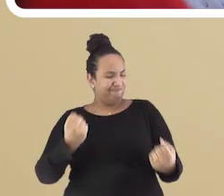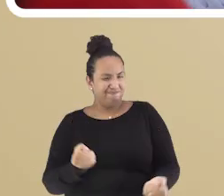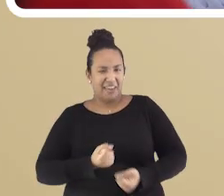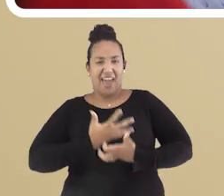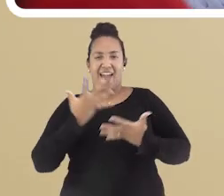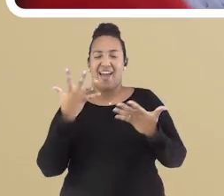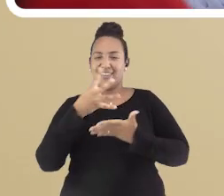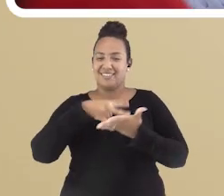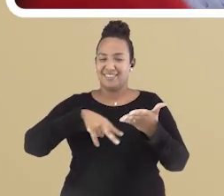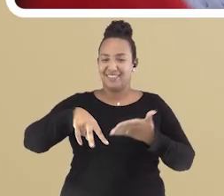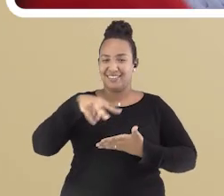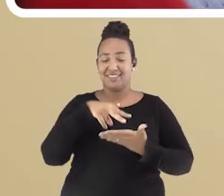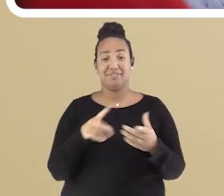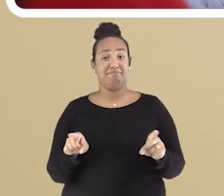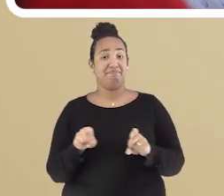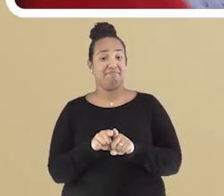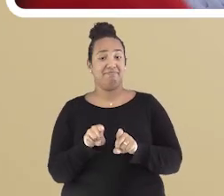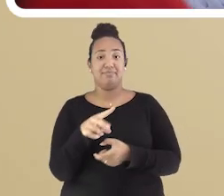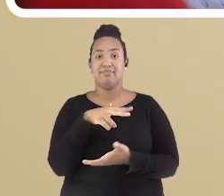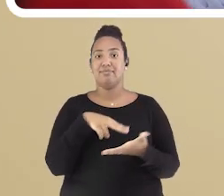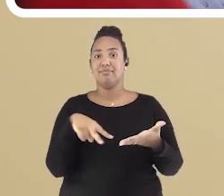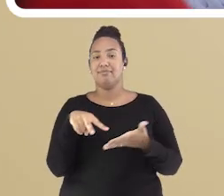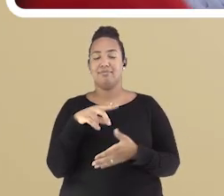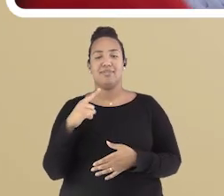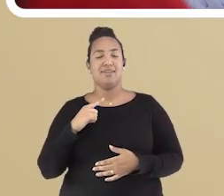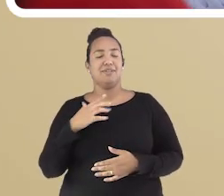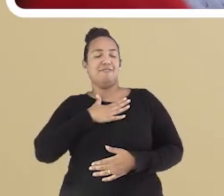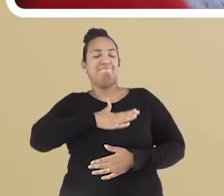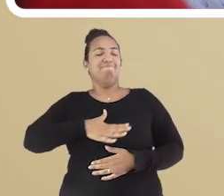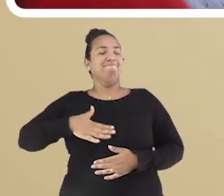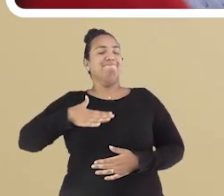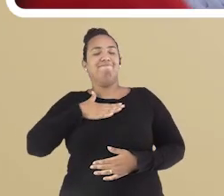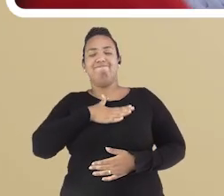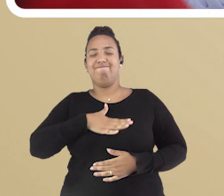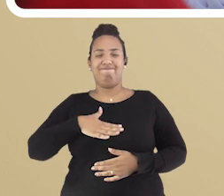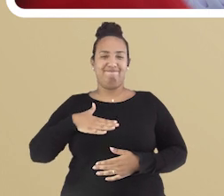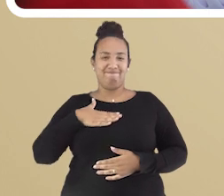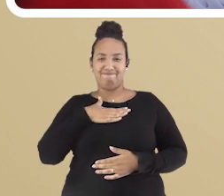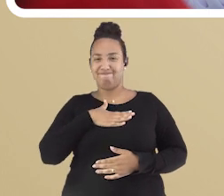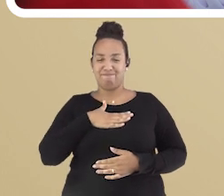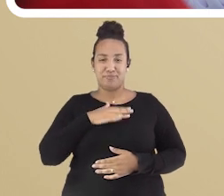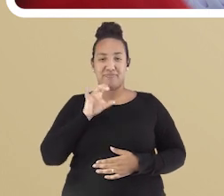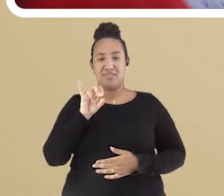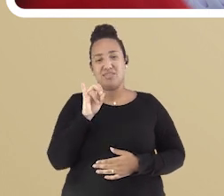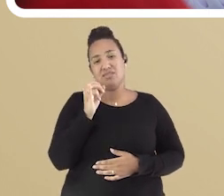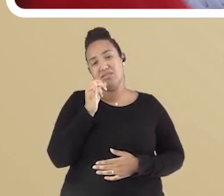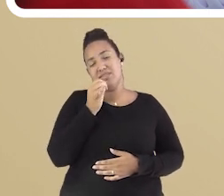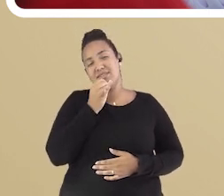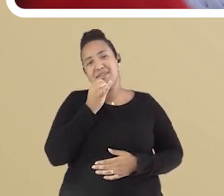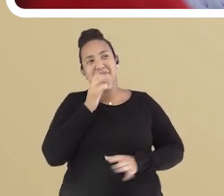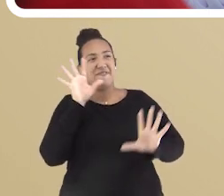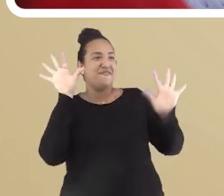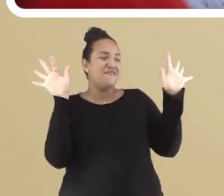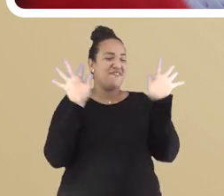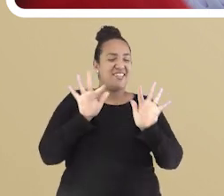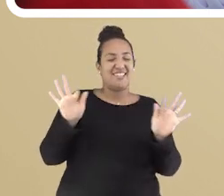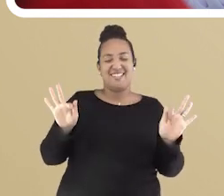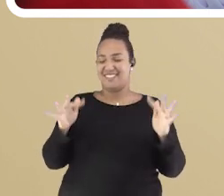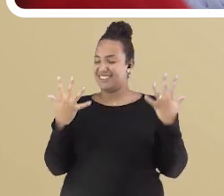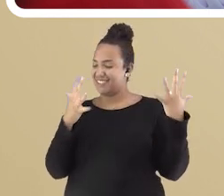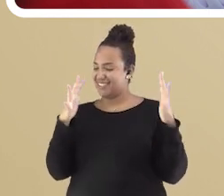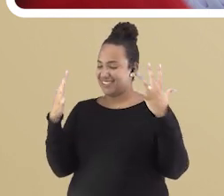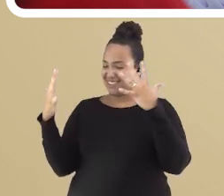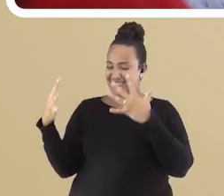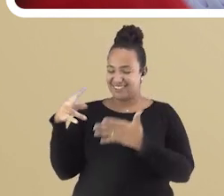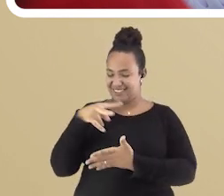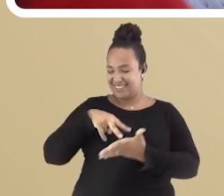nós. E também dançar traz um prazer muito grande para a gente, principalmente se estamos num momento feliz de lazer ou em uma